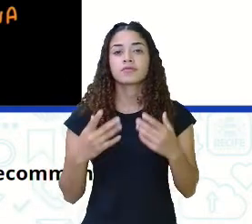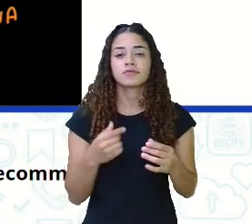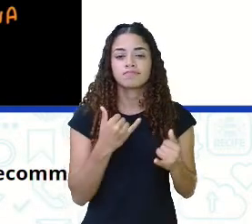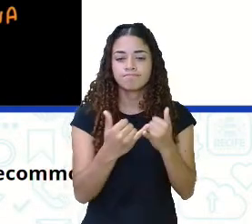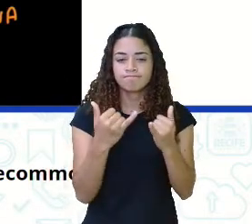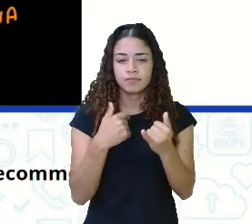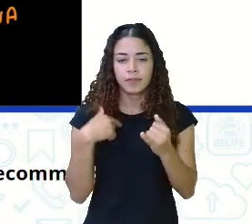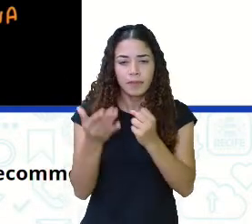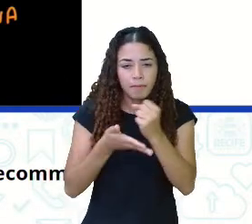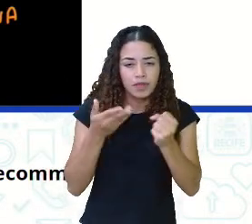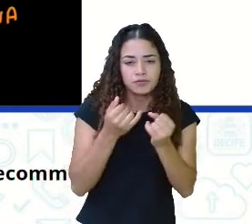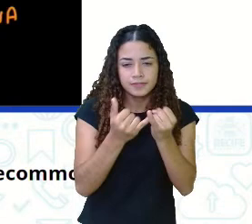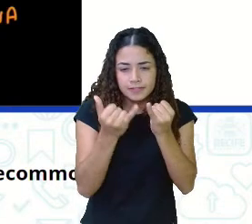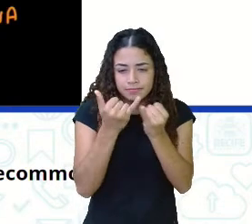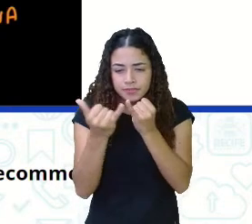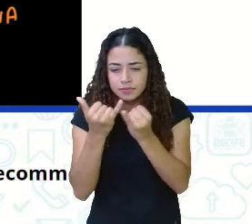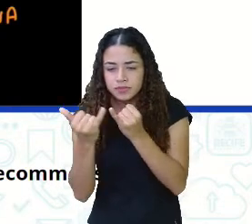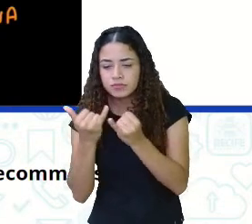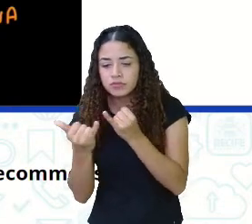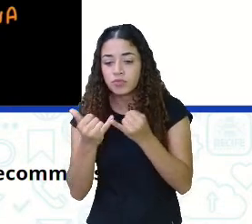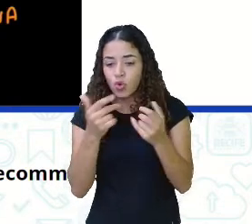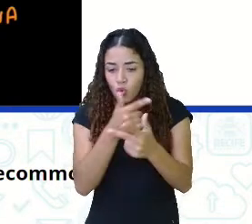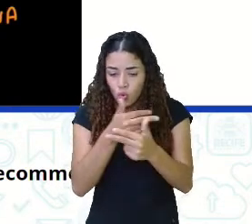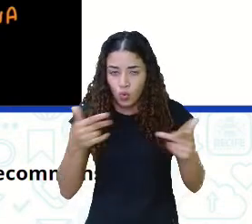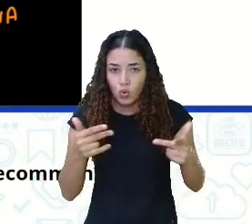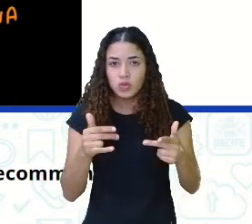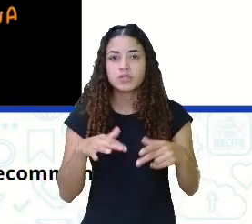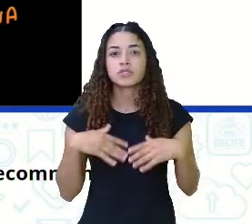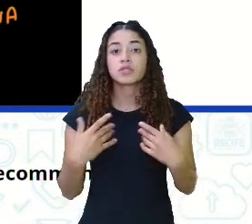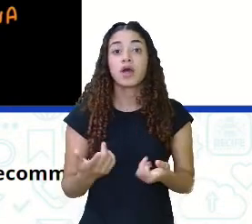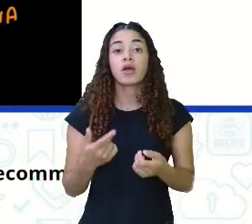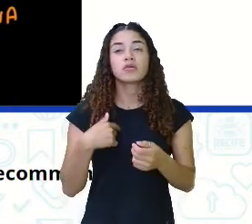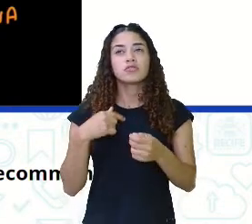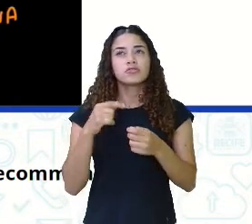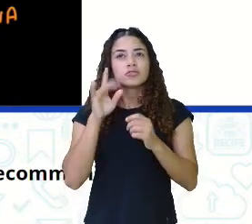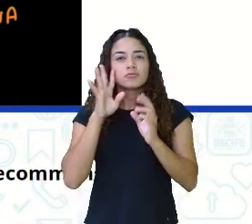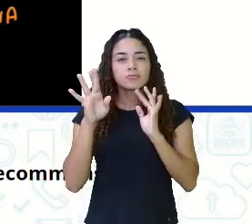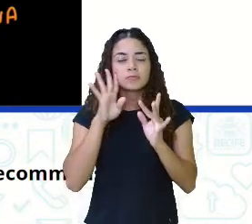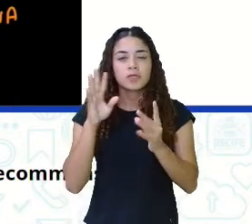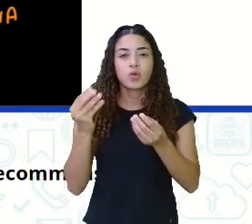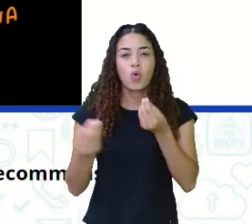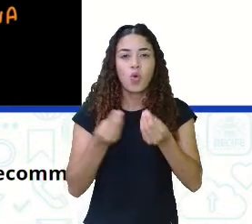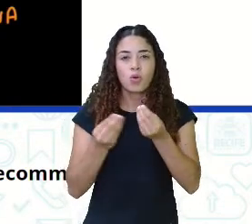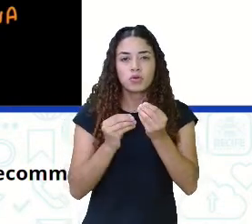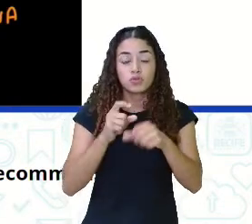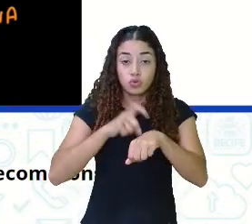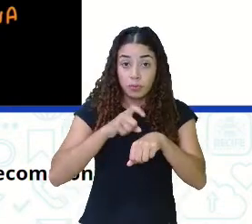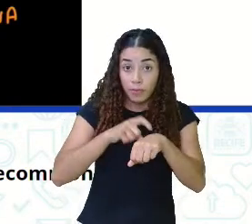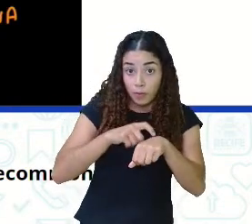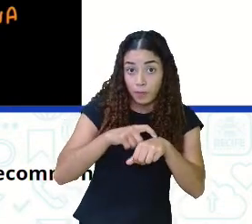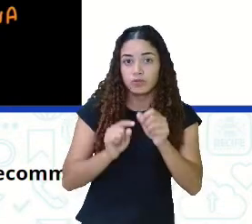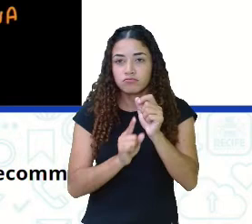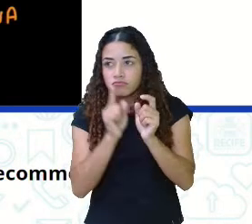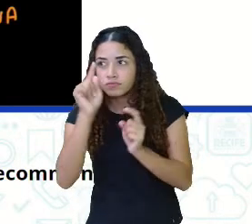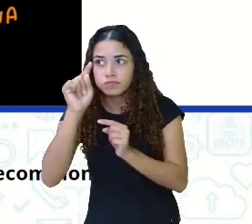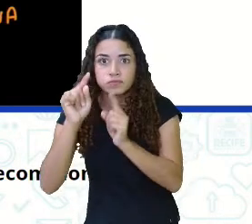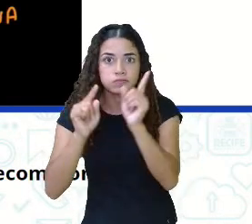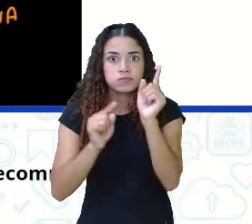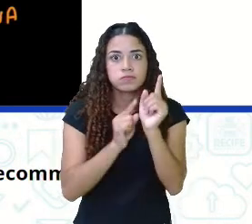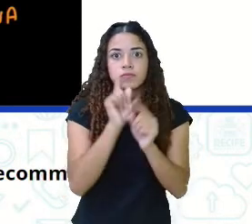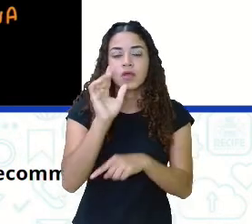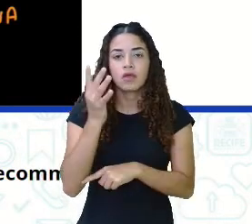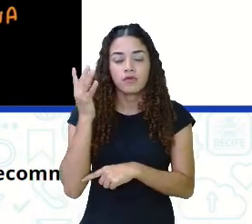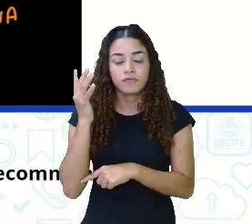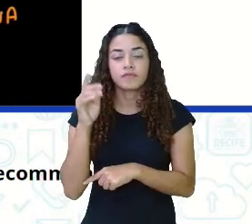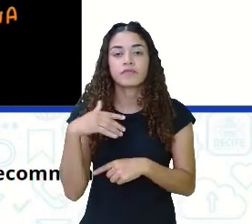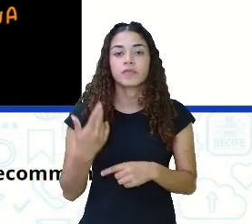nós teorizamos quando as coisas podem ter se ramificado. Agora que temos ferramentas mais sofisticadas para o